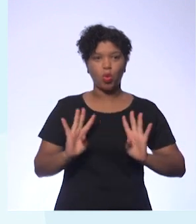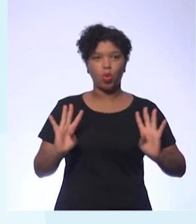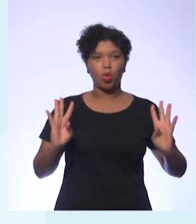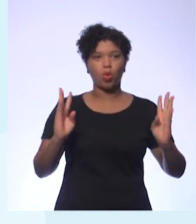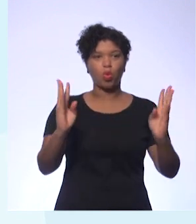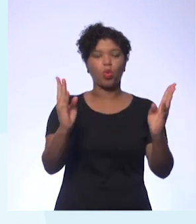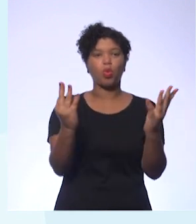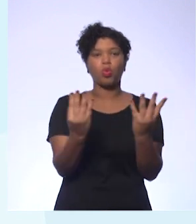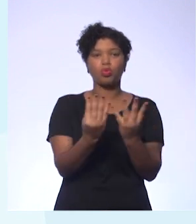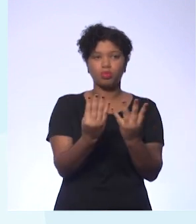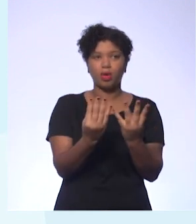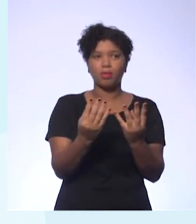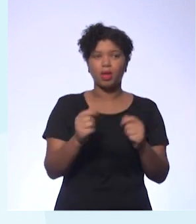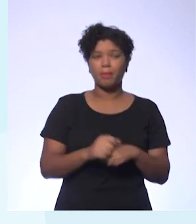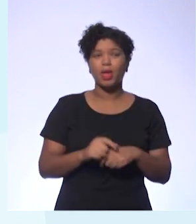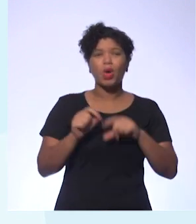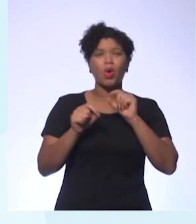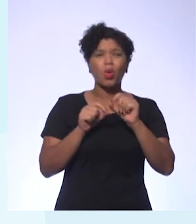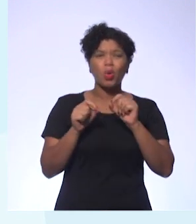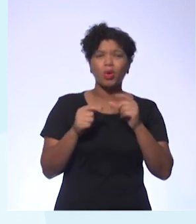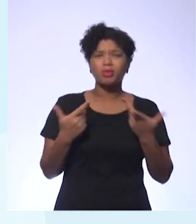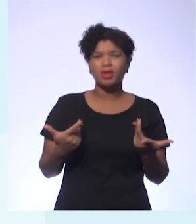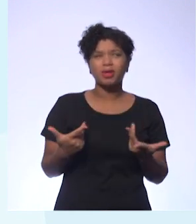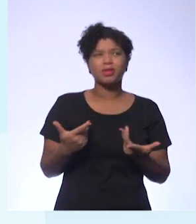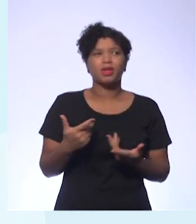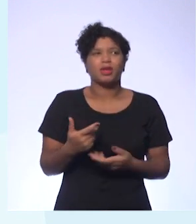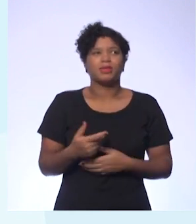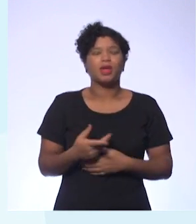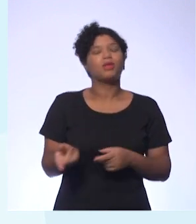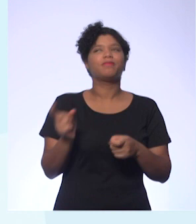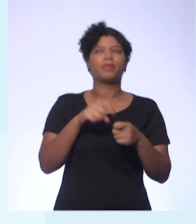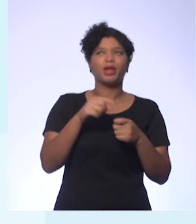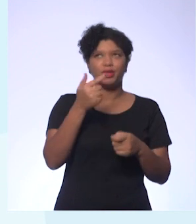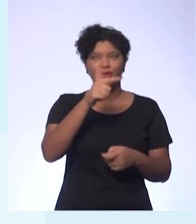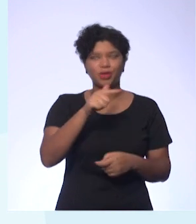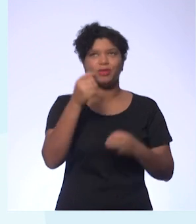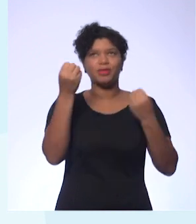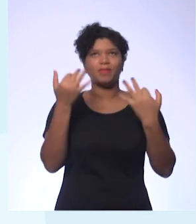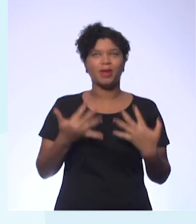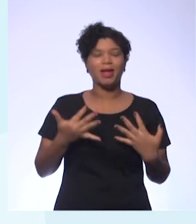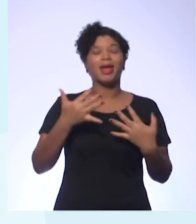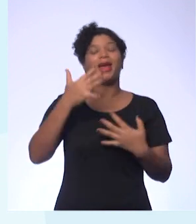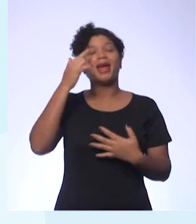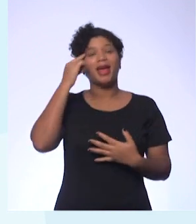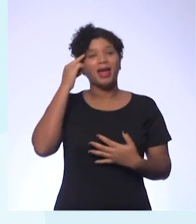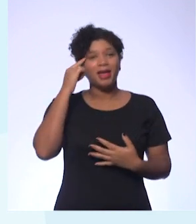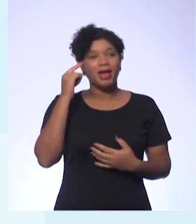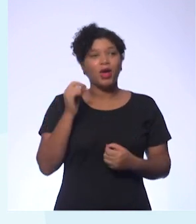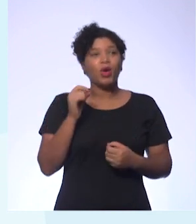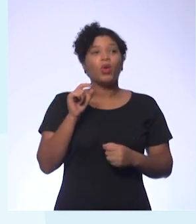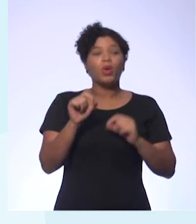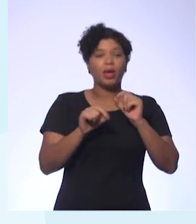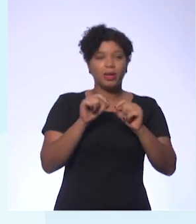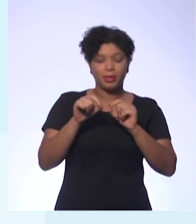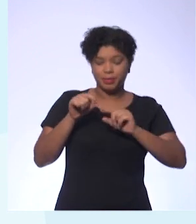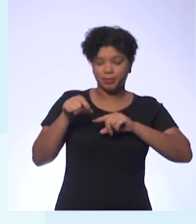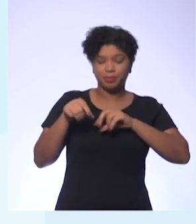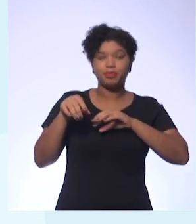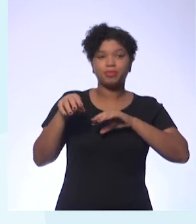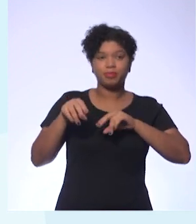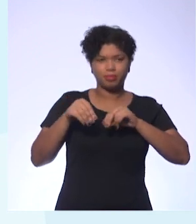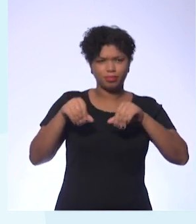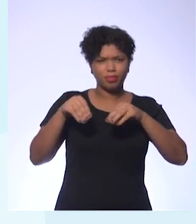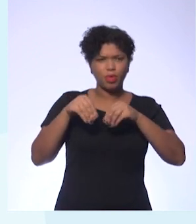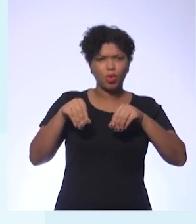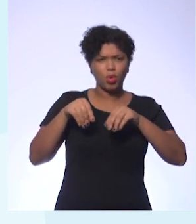quê? No cercamento, aliás, vamos retomar aqui o pensamento. Lá nas terras que eram comunais, né,